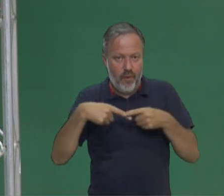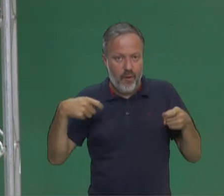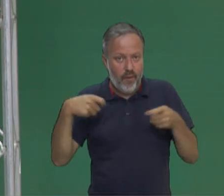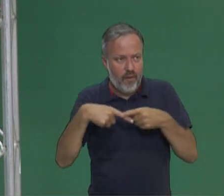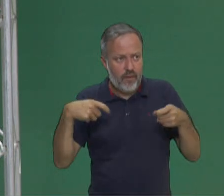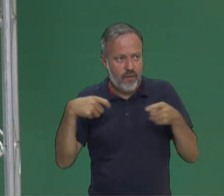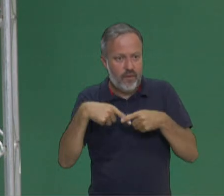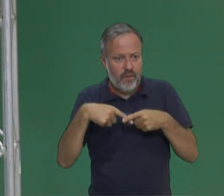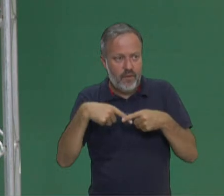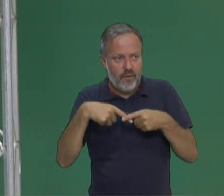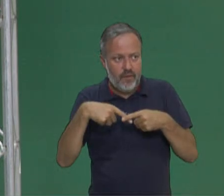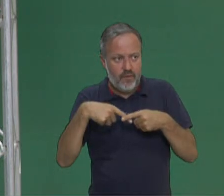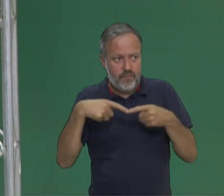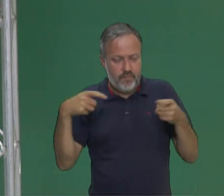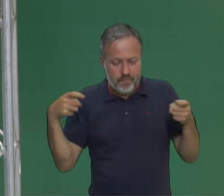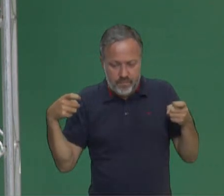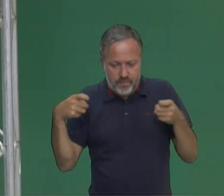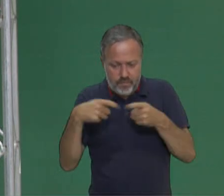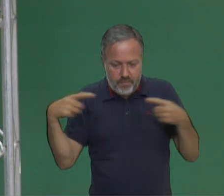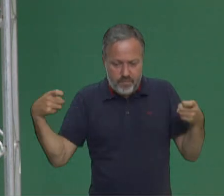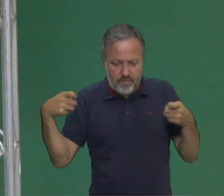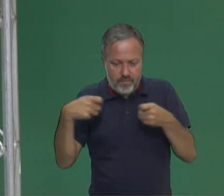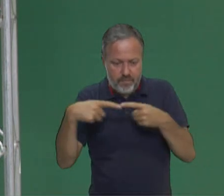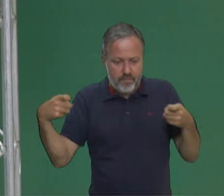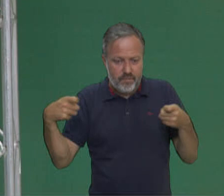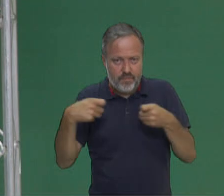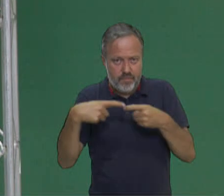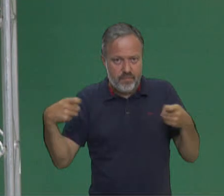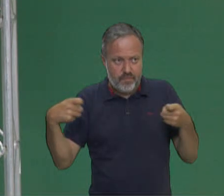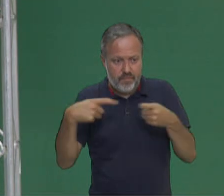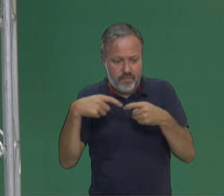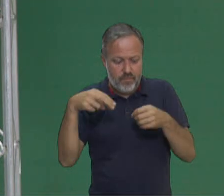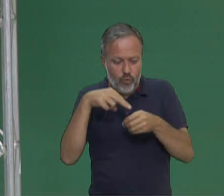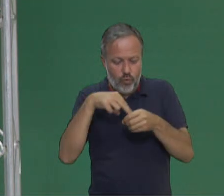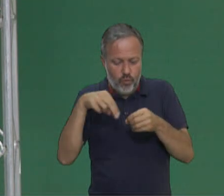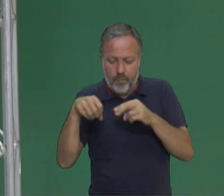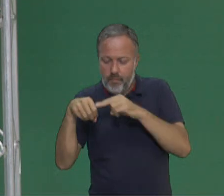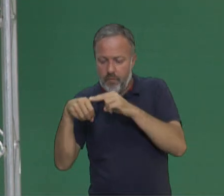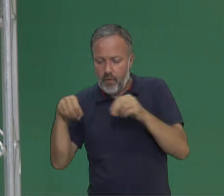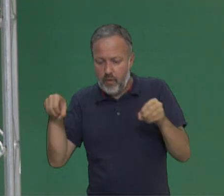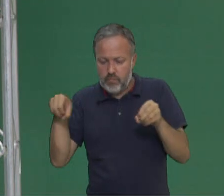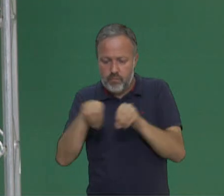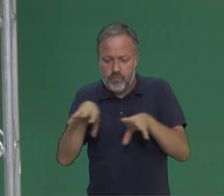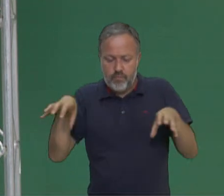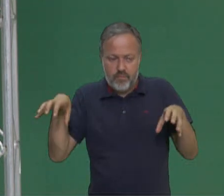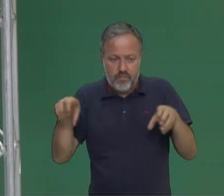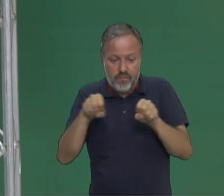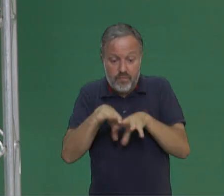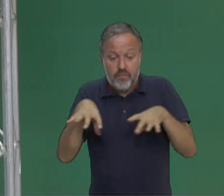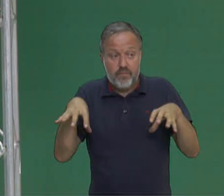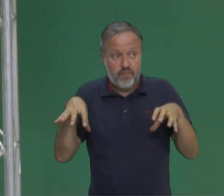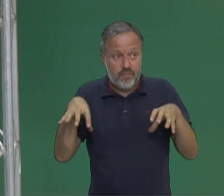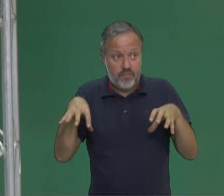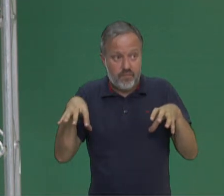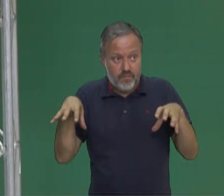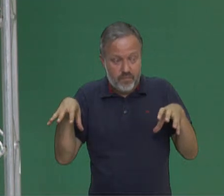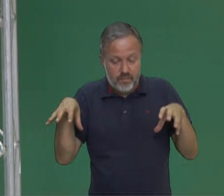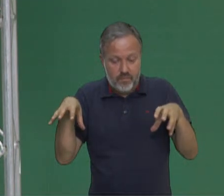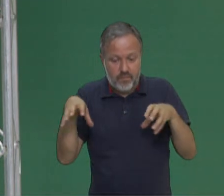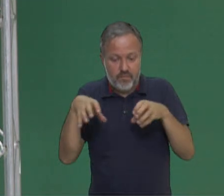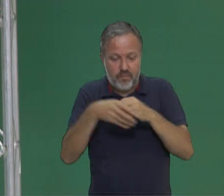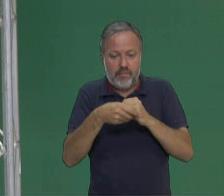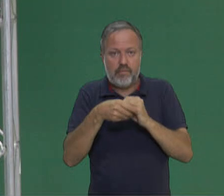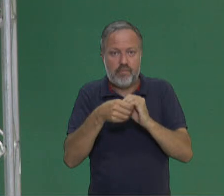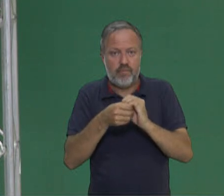radiação, na tentativa que durante esse impacto, o núcleo dos 2 elementos, ao invés de se desmancharem durante o impacto, se